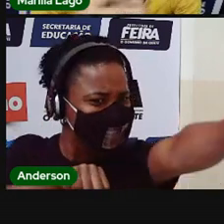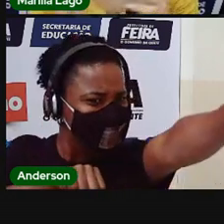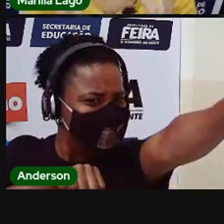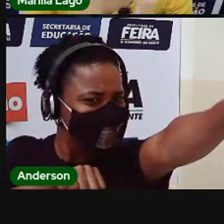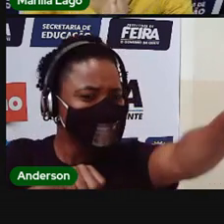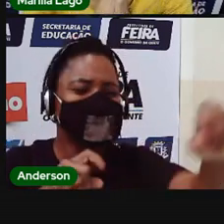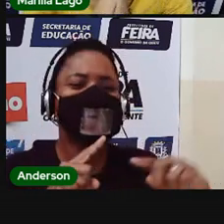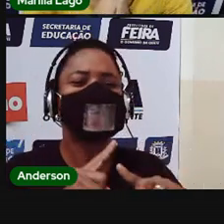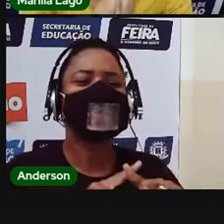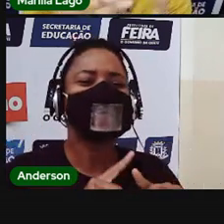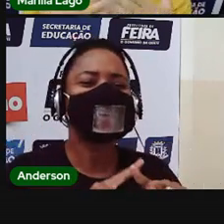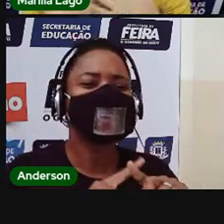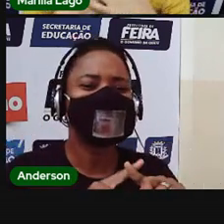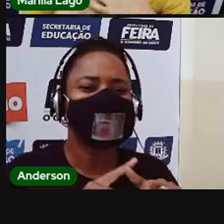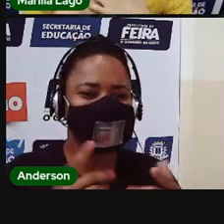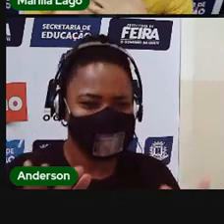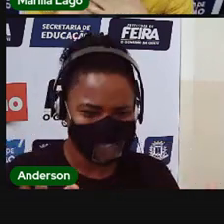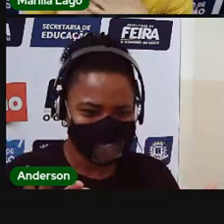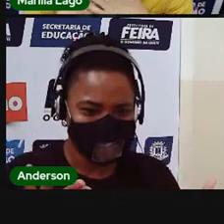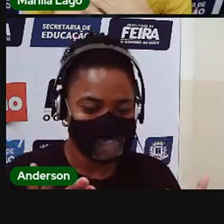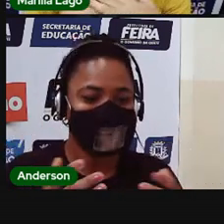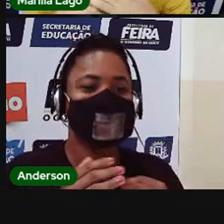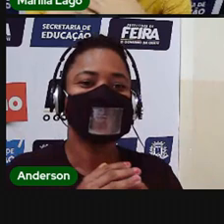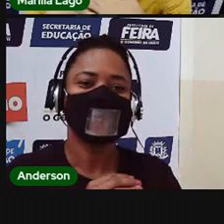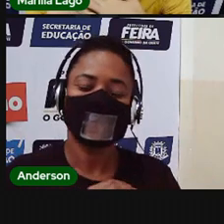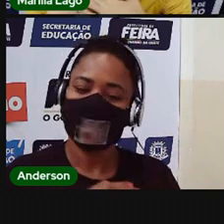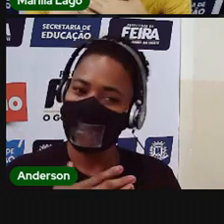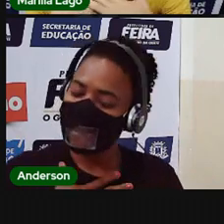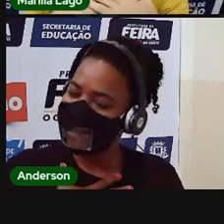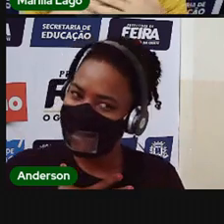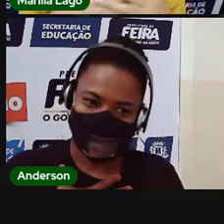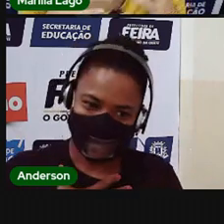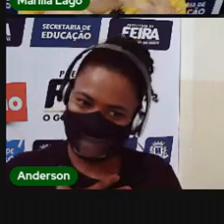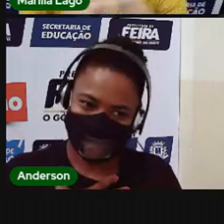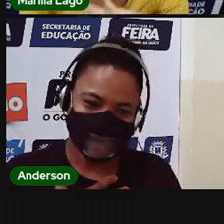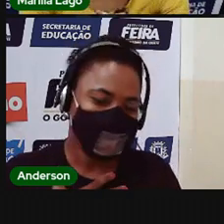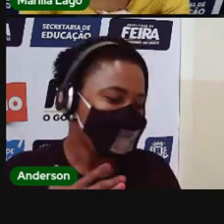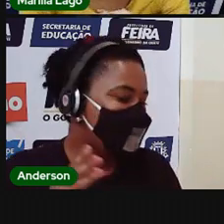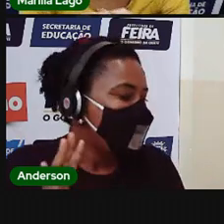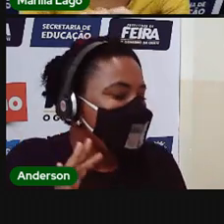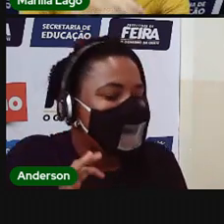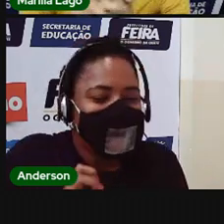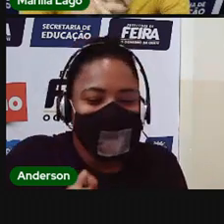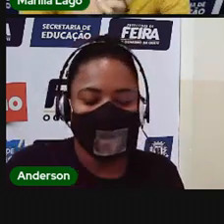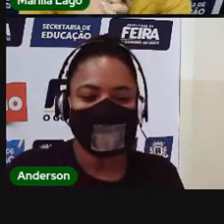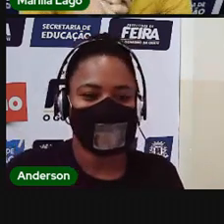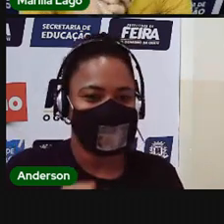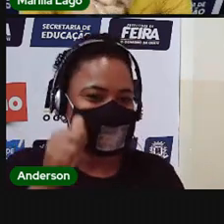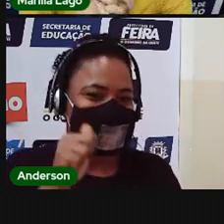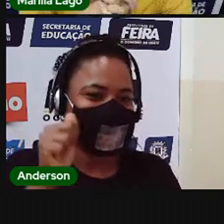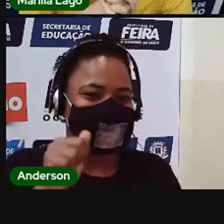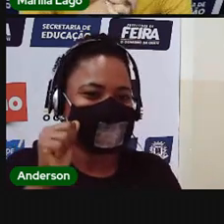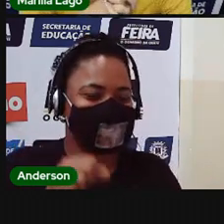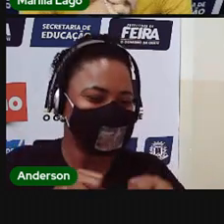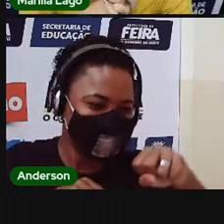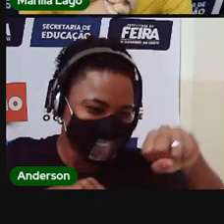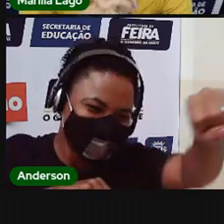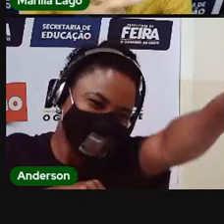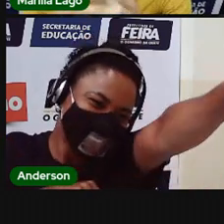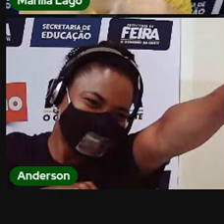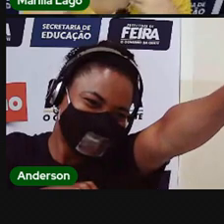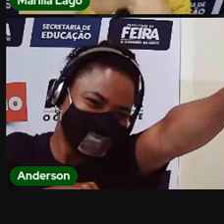Então, mas eu vou falar para vocês. Eu particularmente amo a história da Mulher Maravilha. Vocês conhecem a história da Mulher